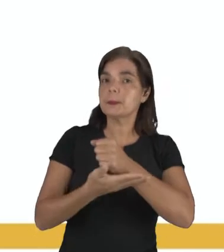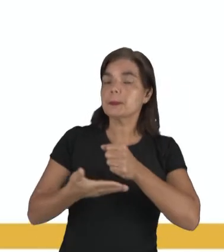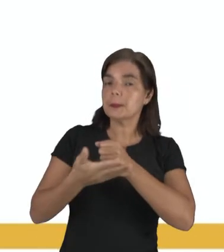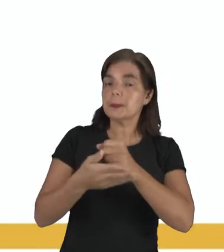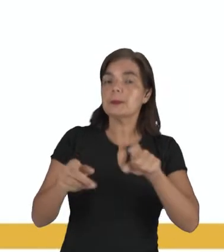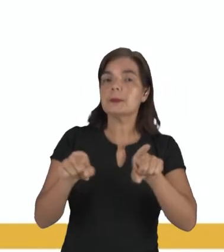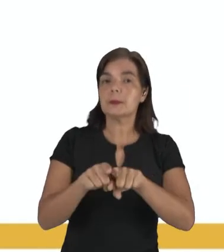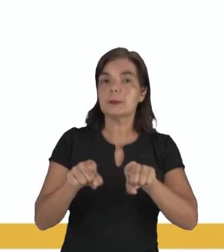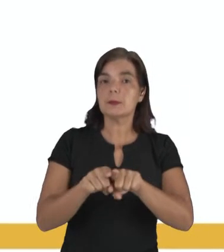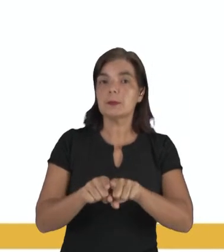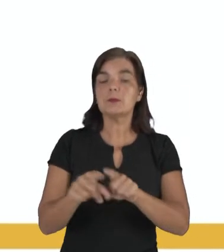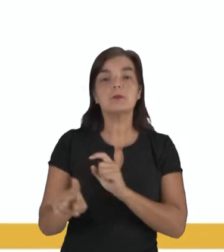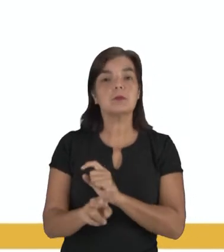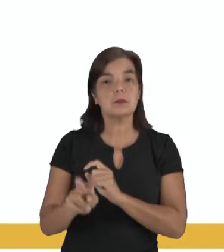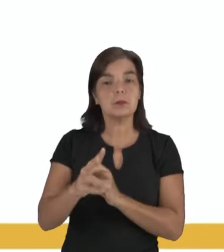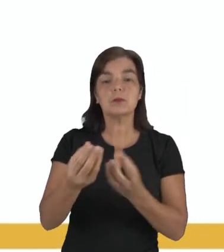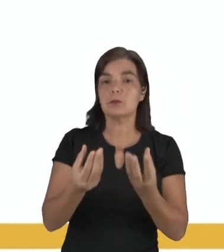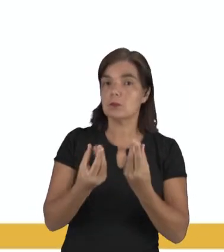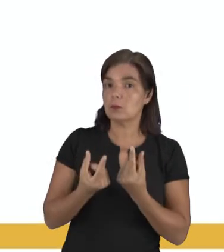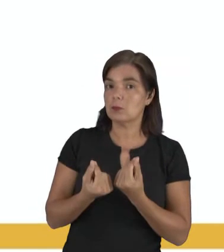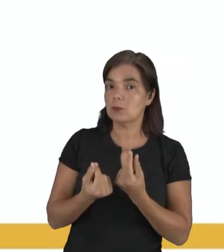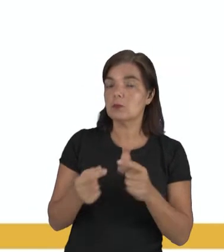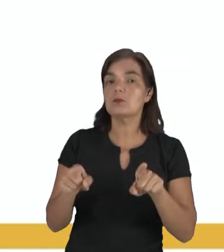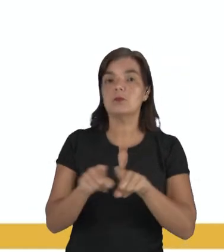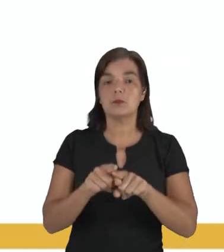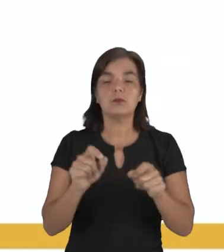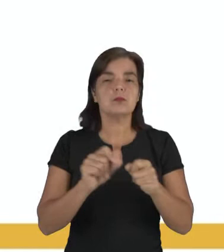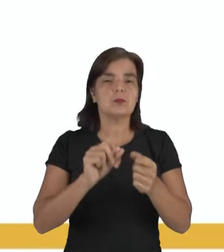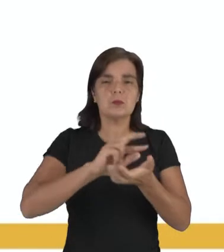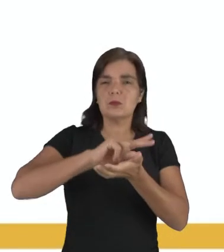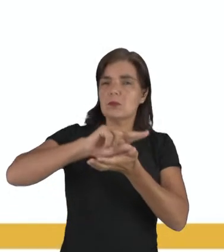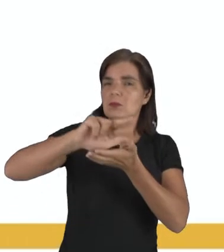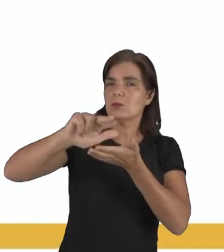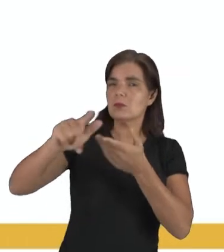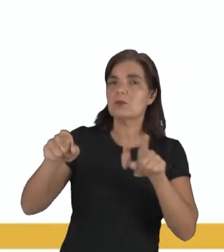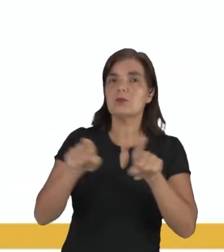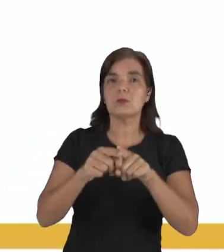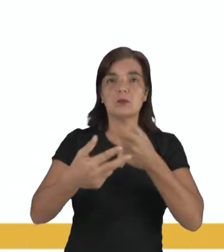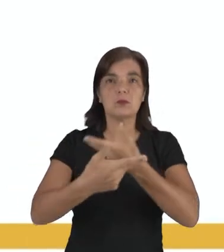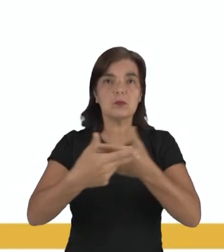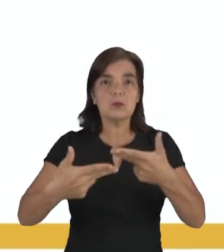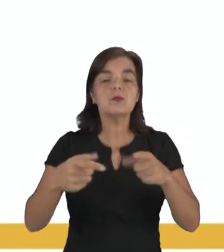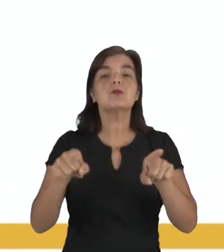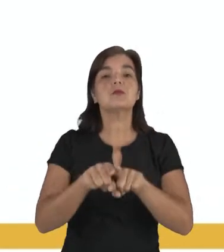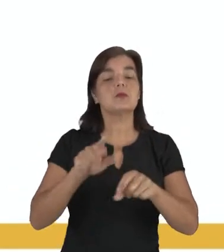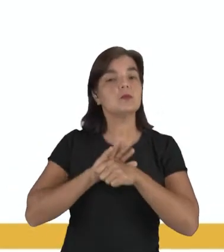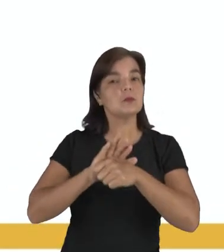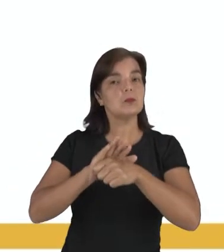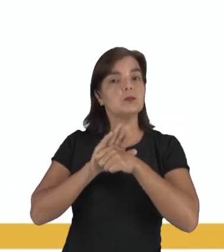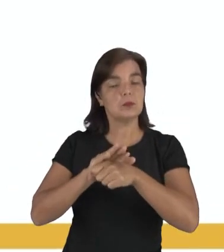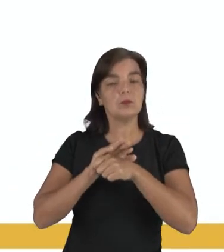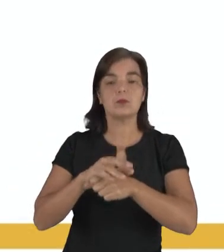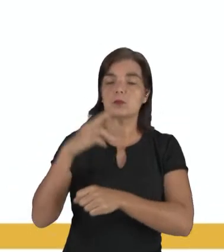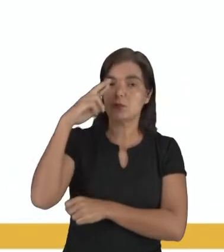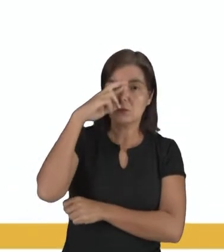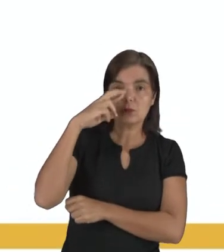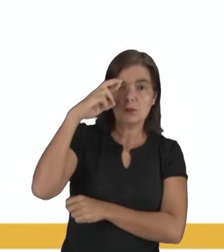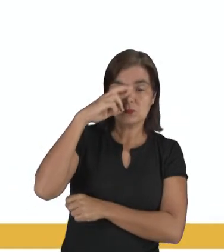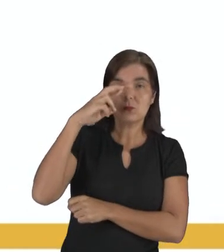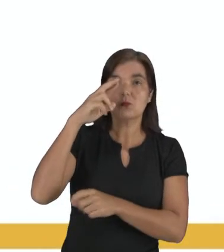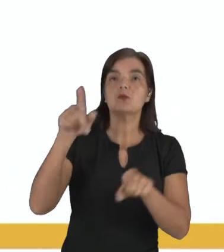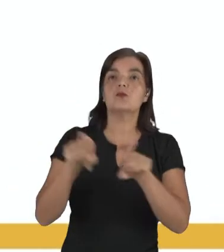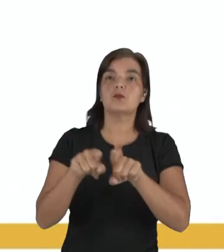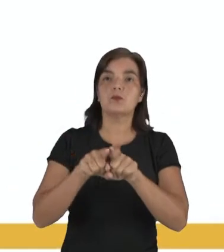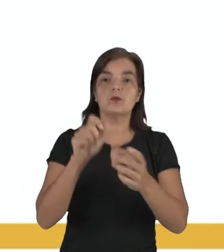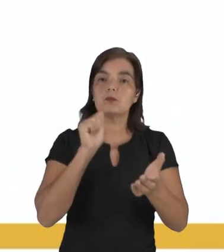baseado nesse valor que ele recebia, ele conseguiu fazer vários instrumentos e que ajudou muito na observação dos